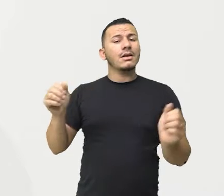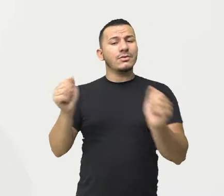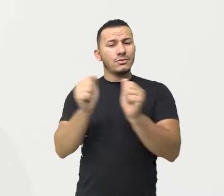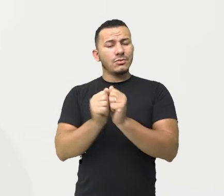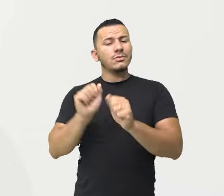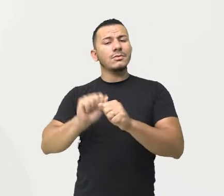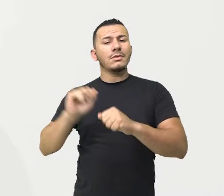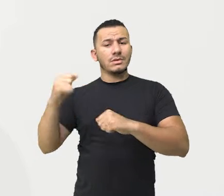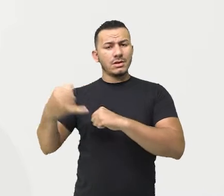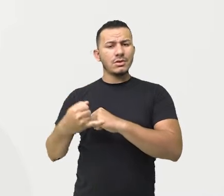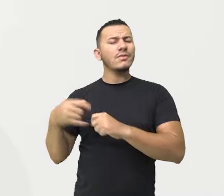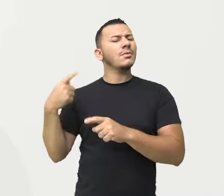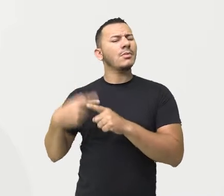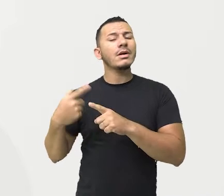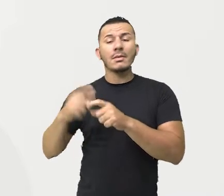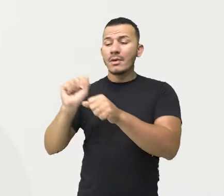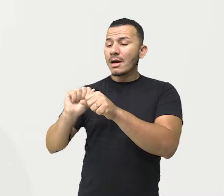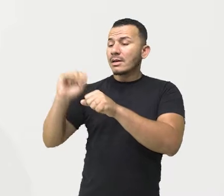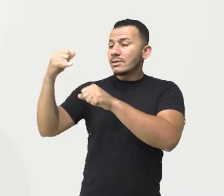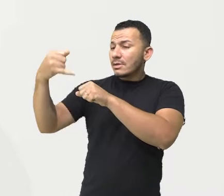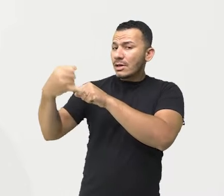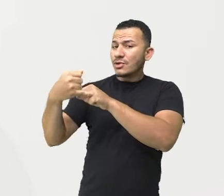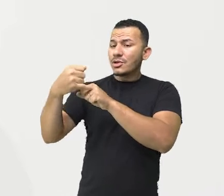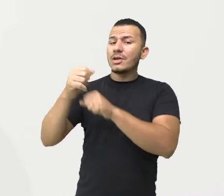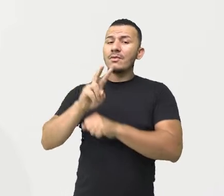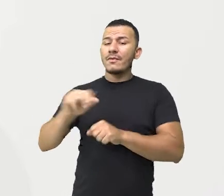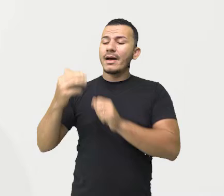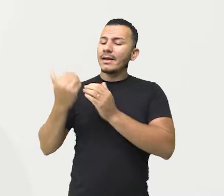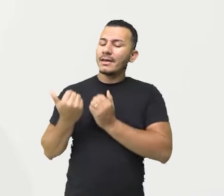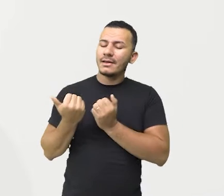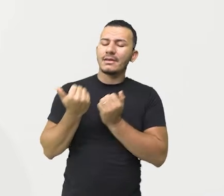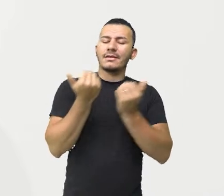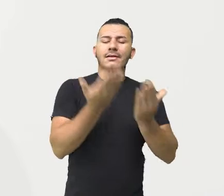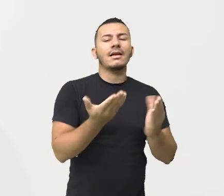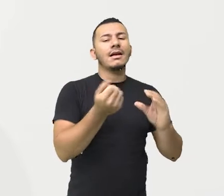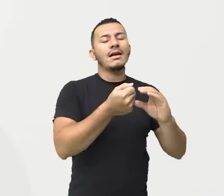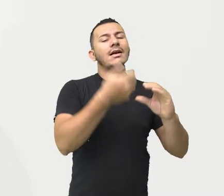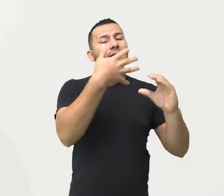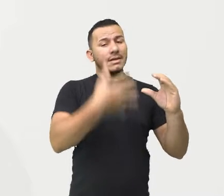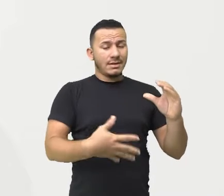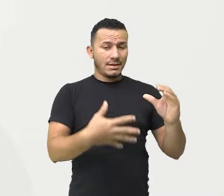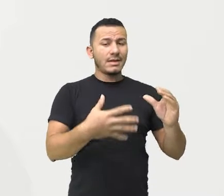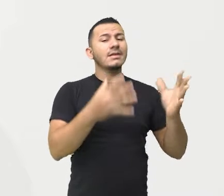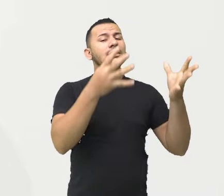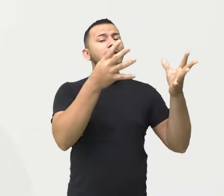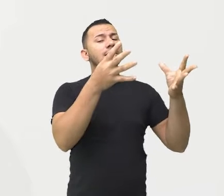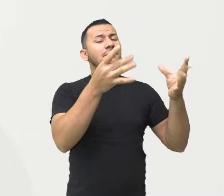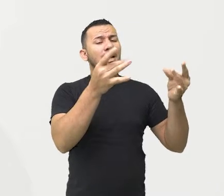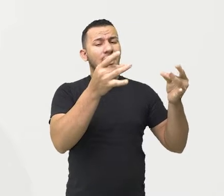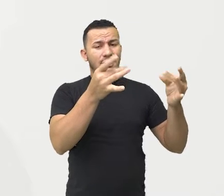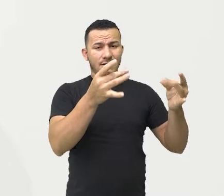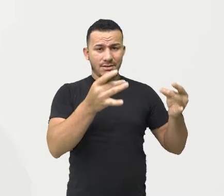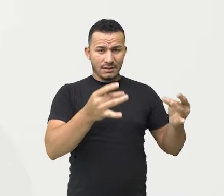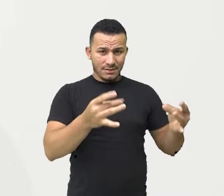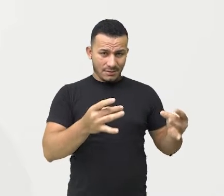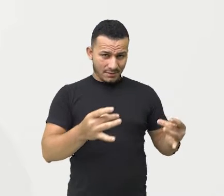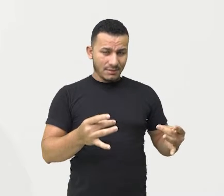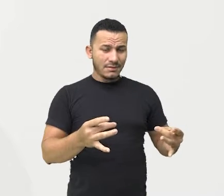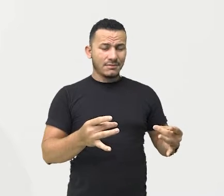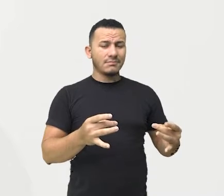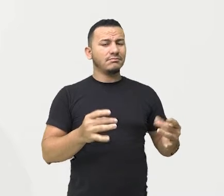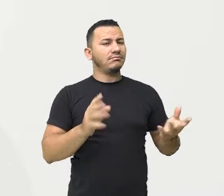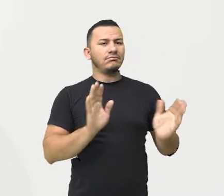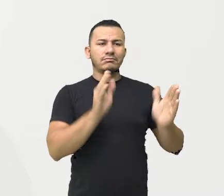os adjetivos que vão trazer essas características minuciosamente, detalhadamente,